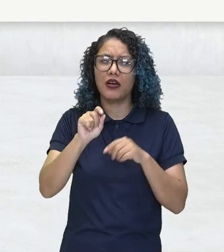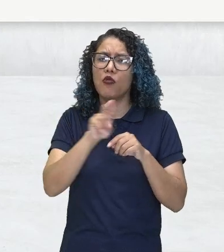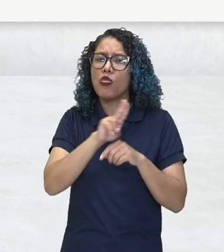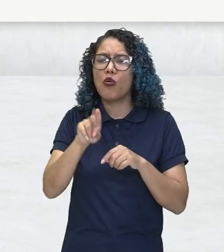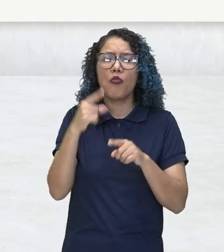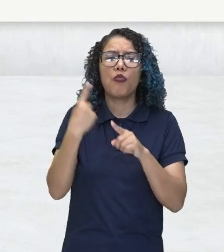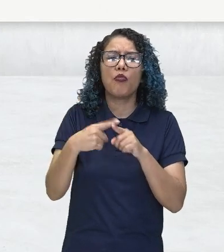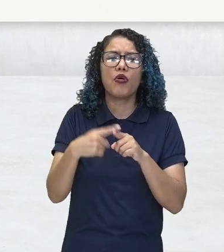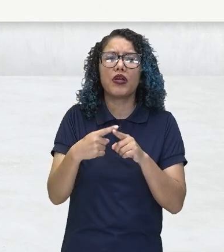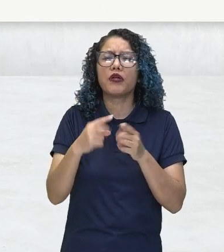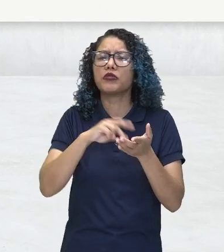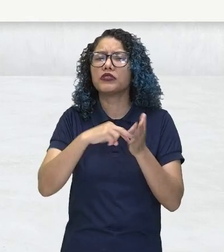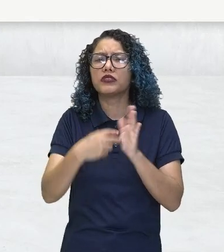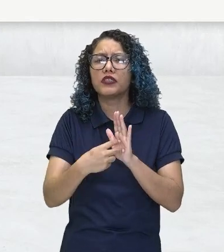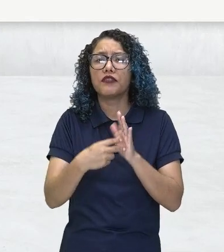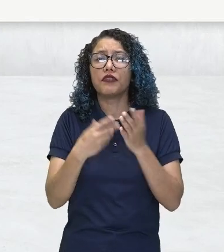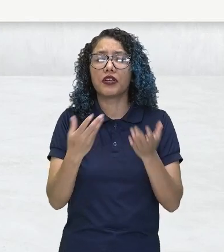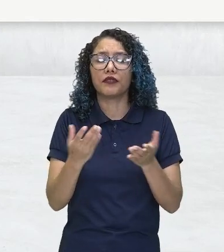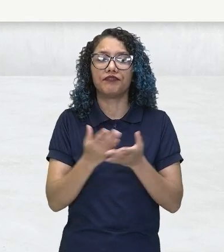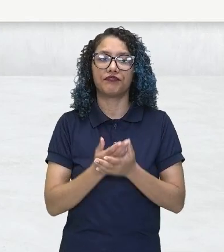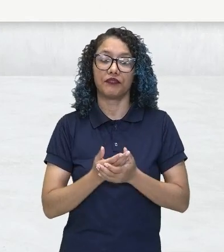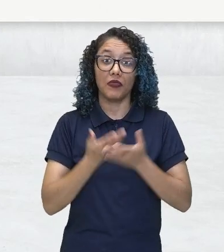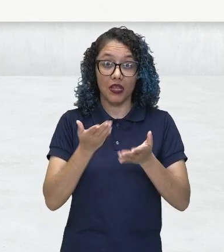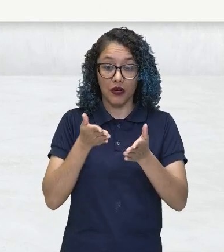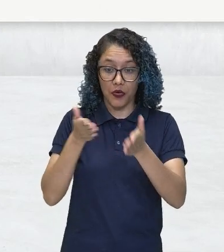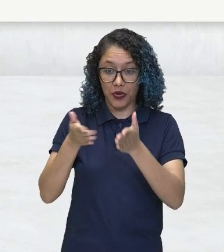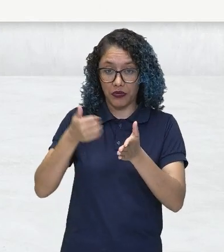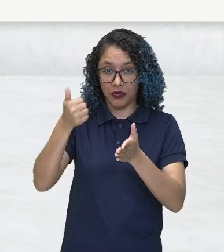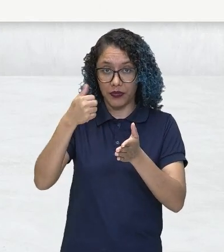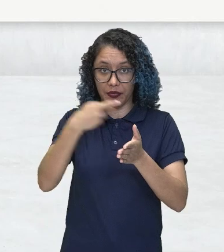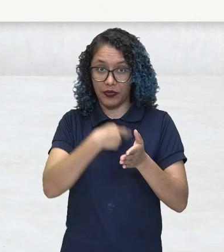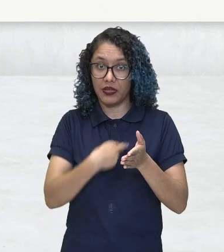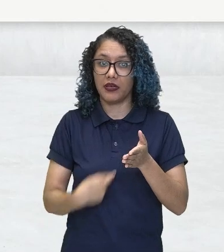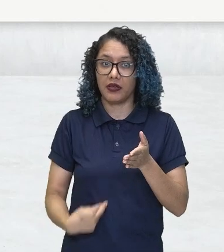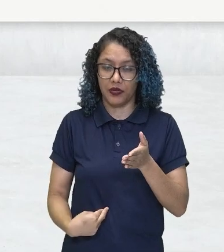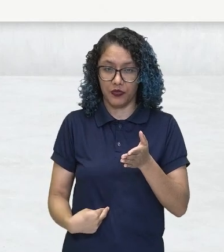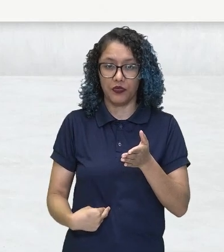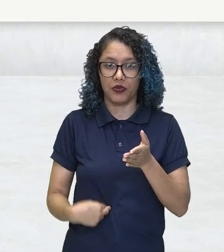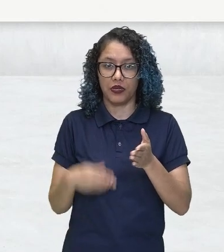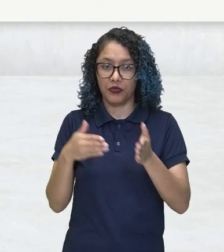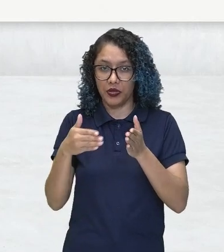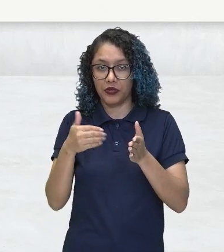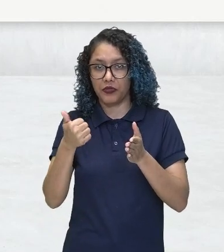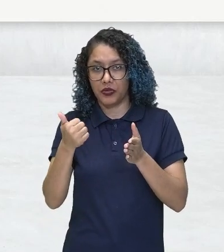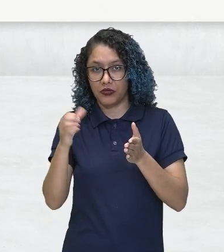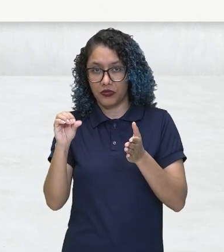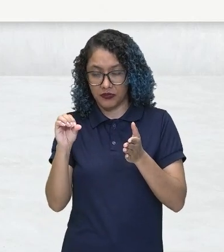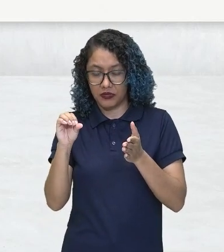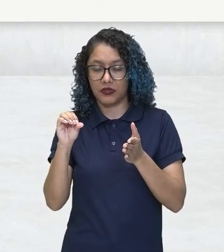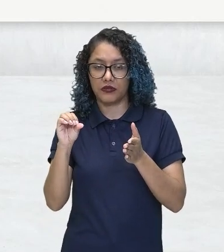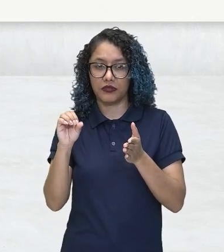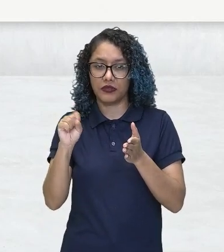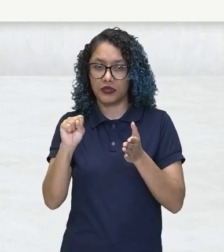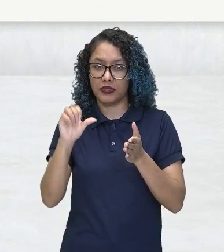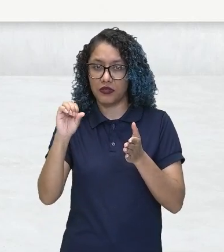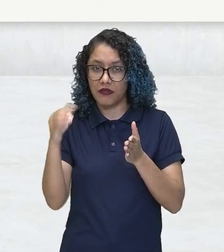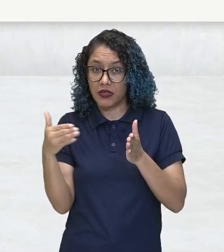das Oligarquias? Foi um período da Primeira República Brasileira, que vai de 1889